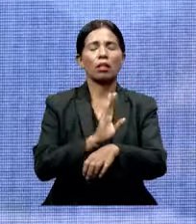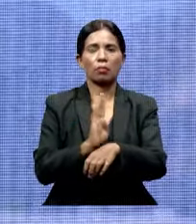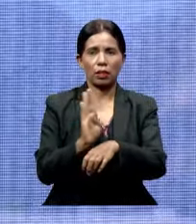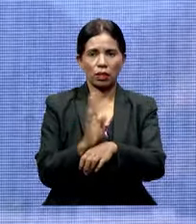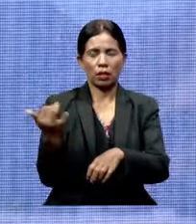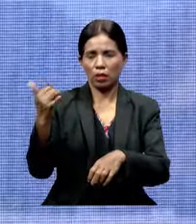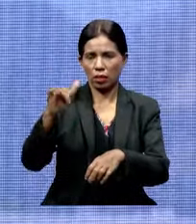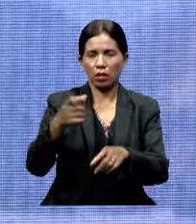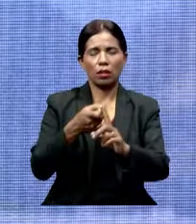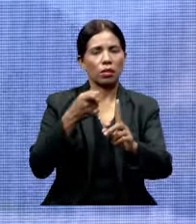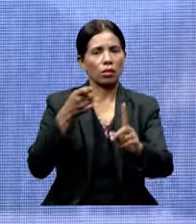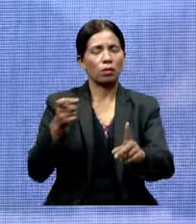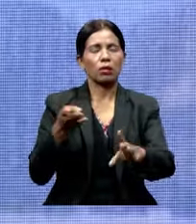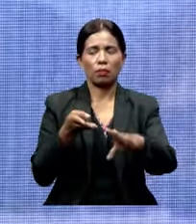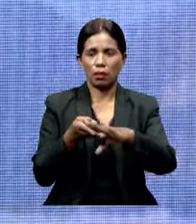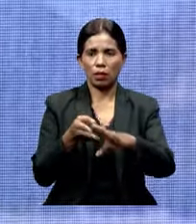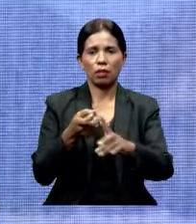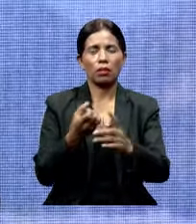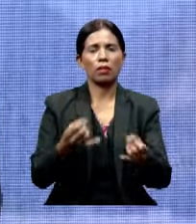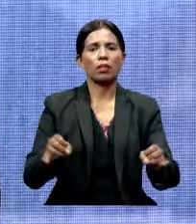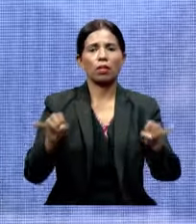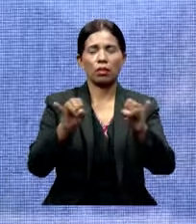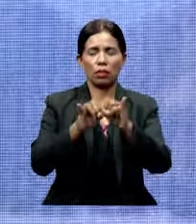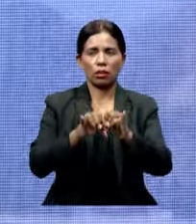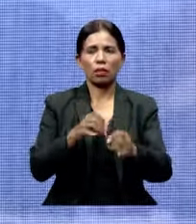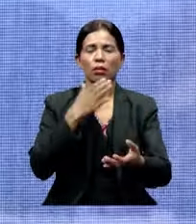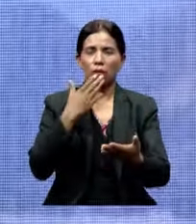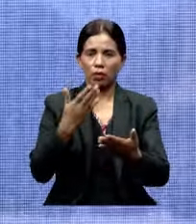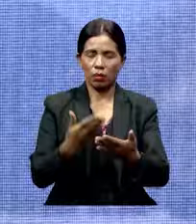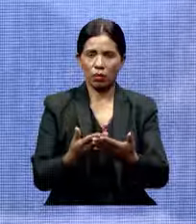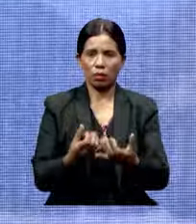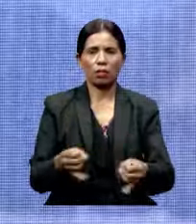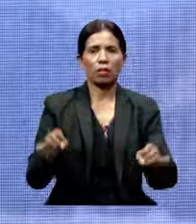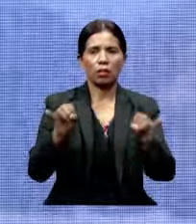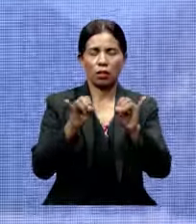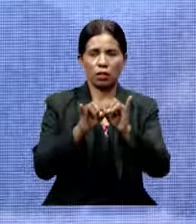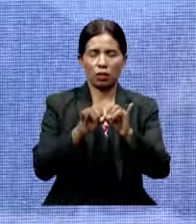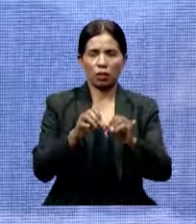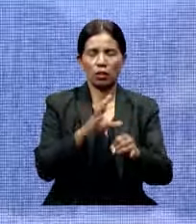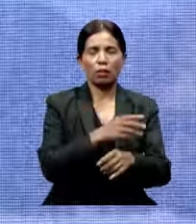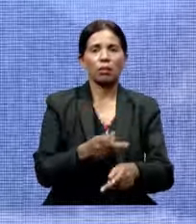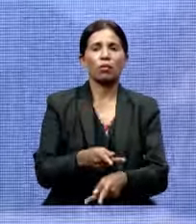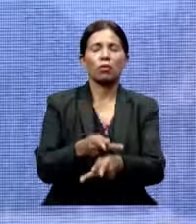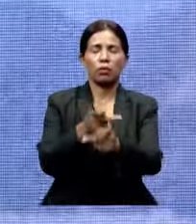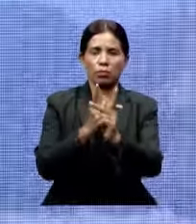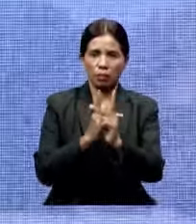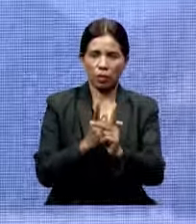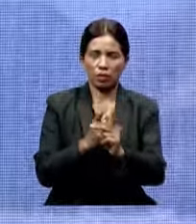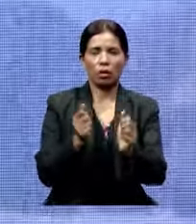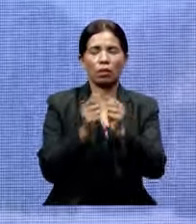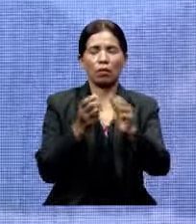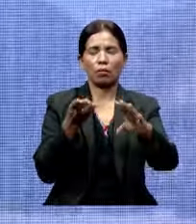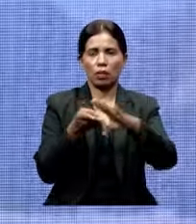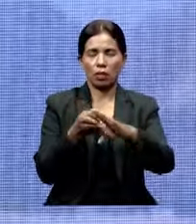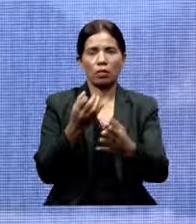o setor bankario, instituições de seguros, instituições de microcrédito, ho mercado